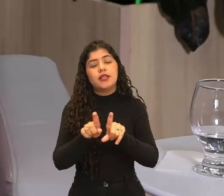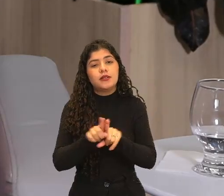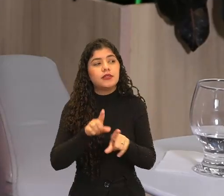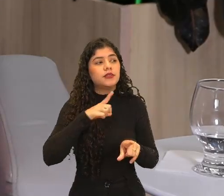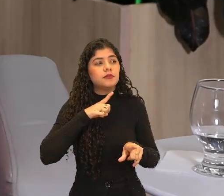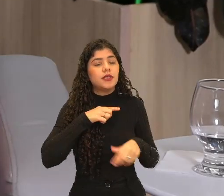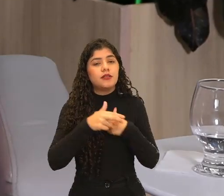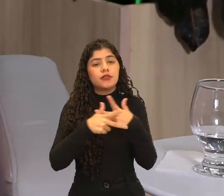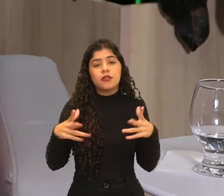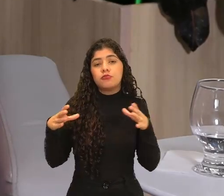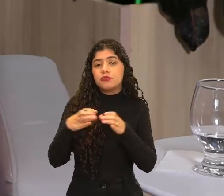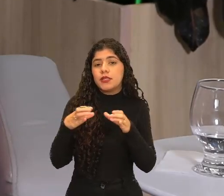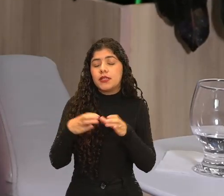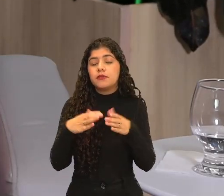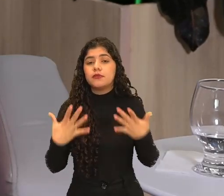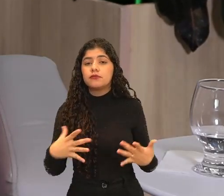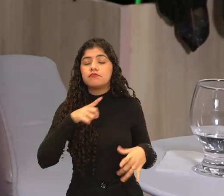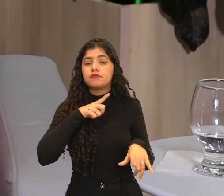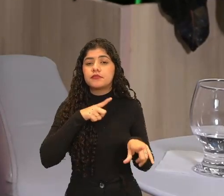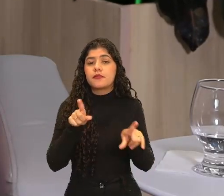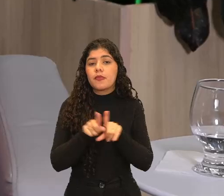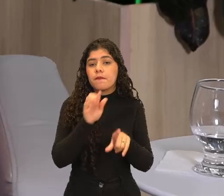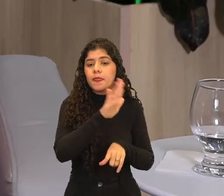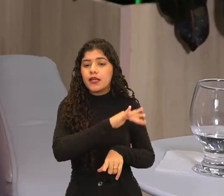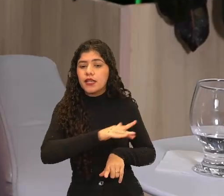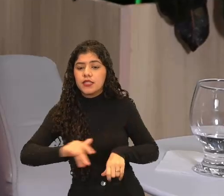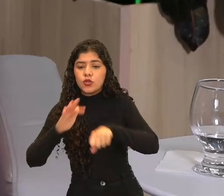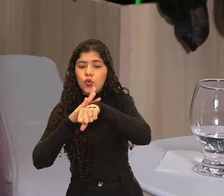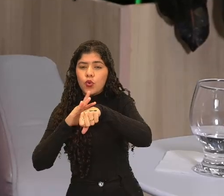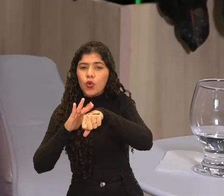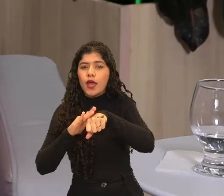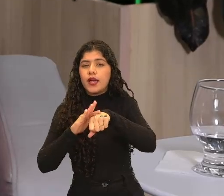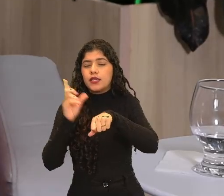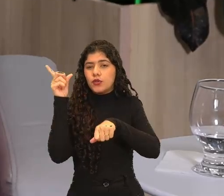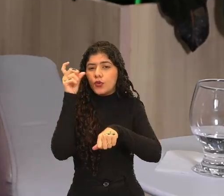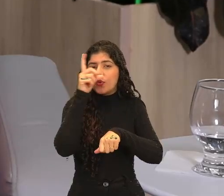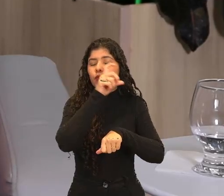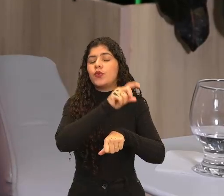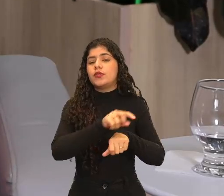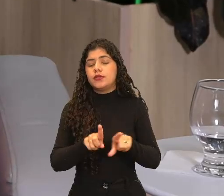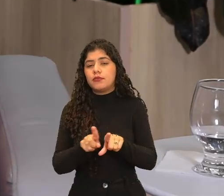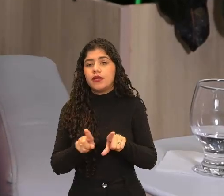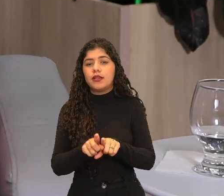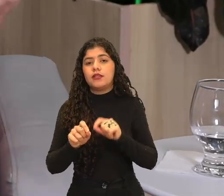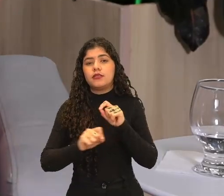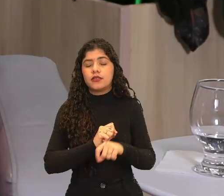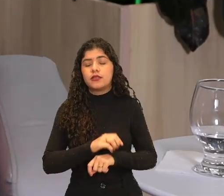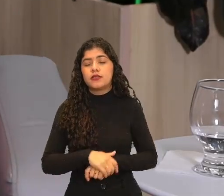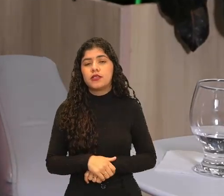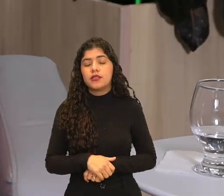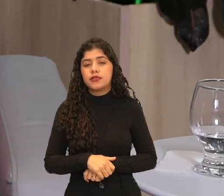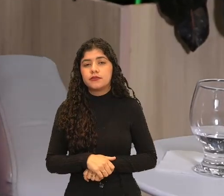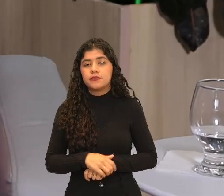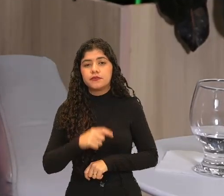da nossa equipe, então crianças com doenças raras, síndromes comuns, né, que se tornaram comuns